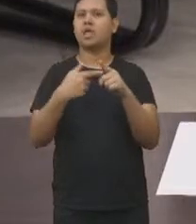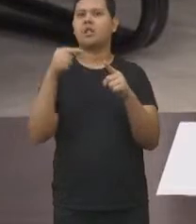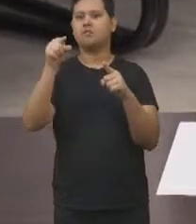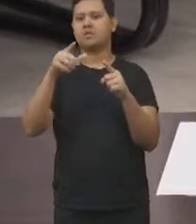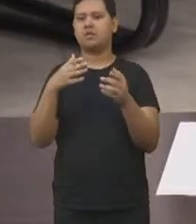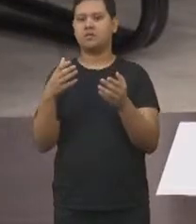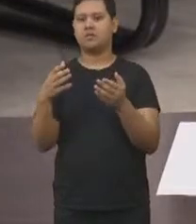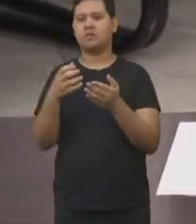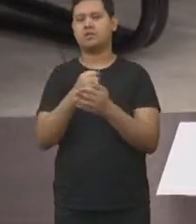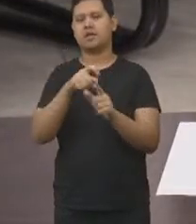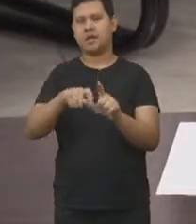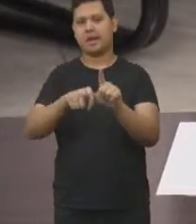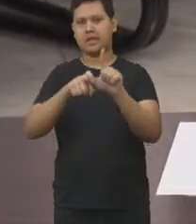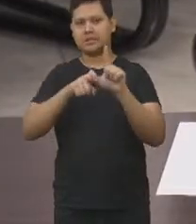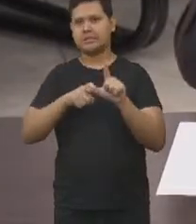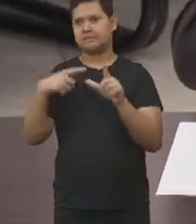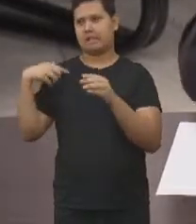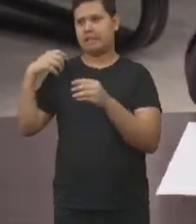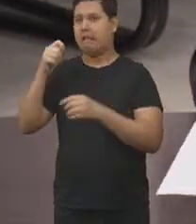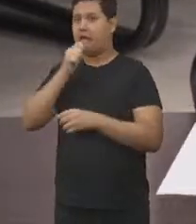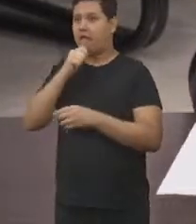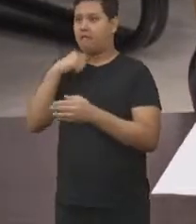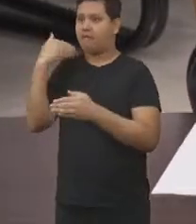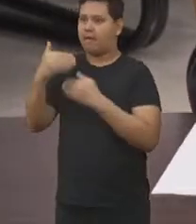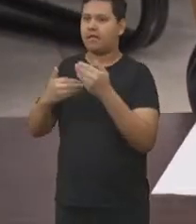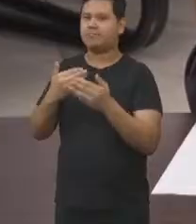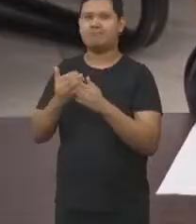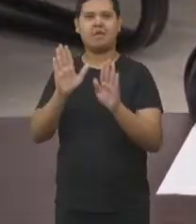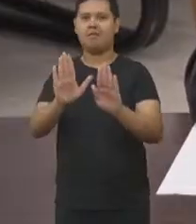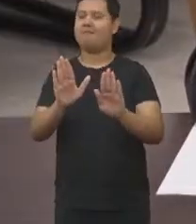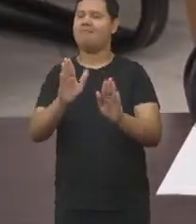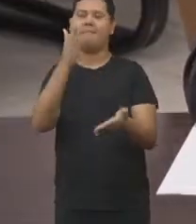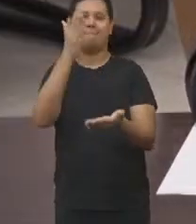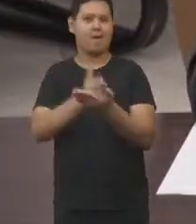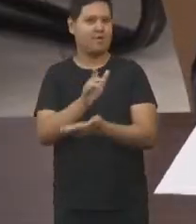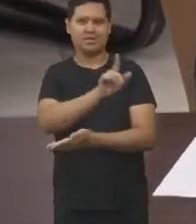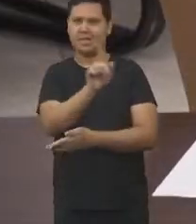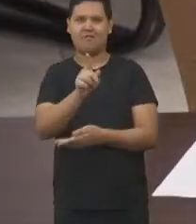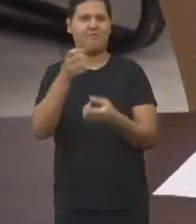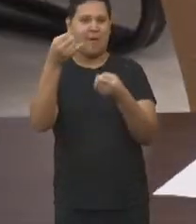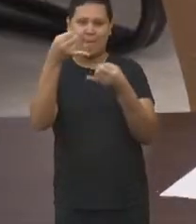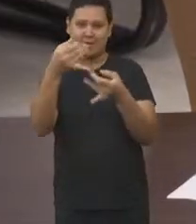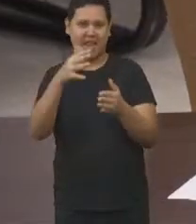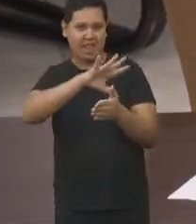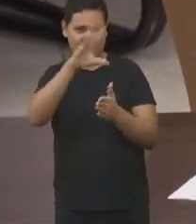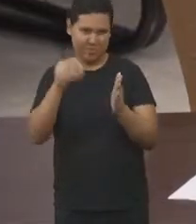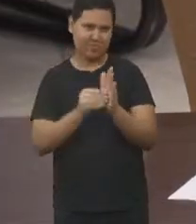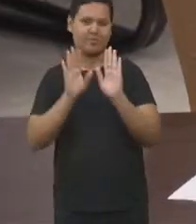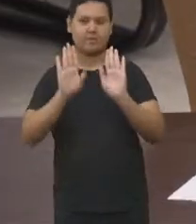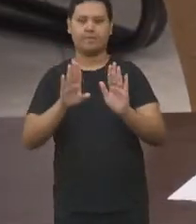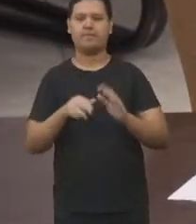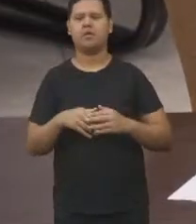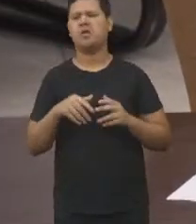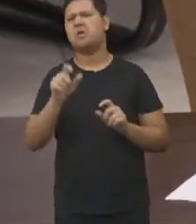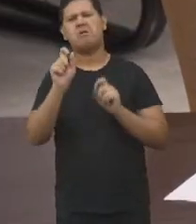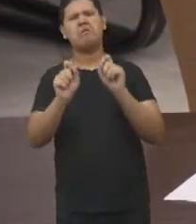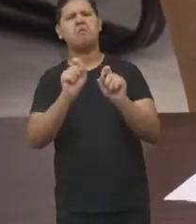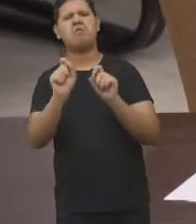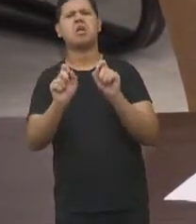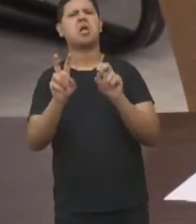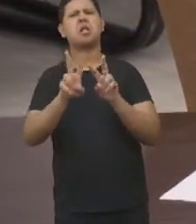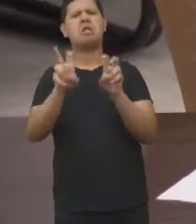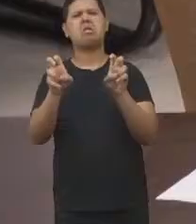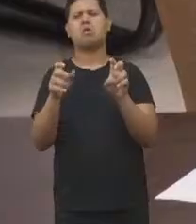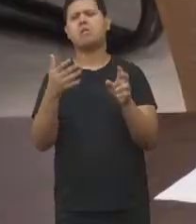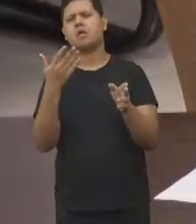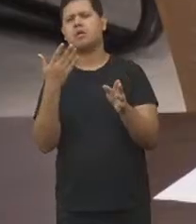prazo, Jacareí não vou poupar vocês de ouvir o resto, porque, né? Mas o que você acha dessa contradição?